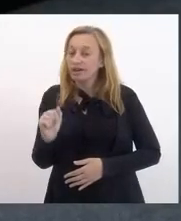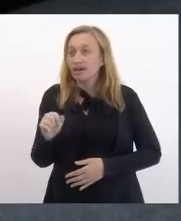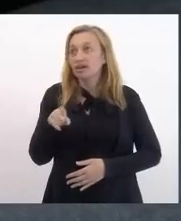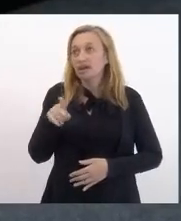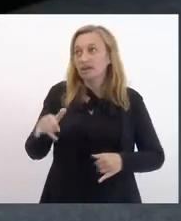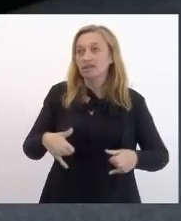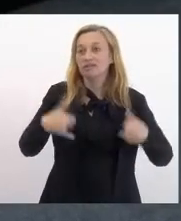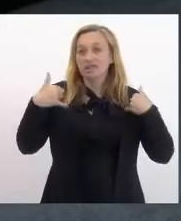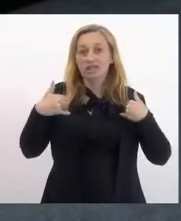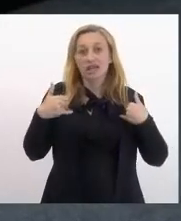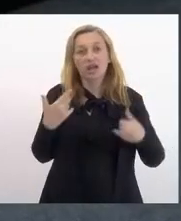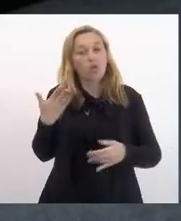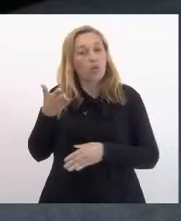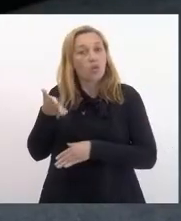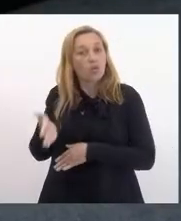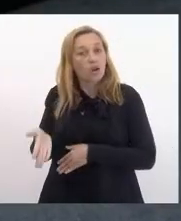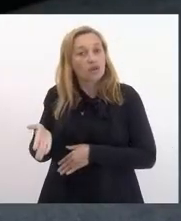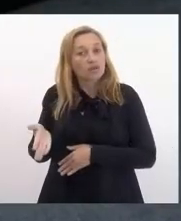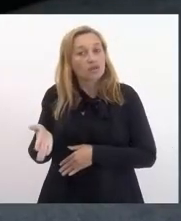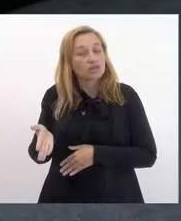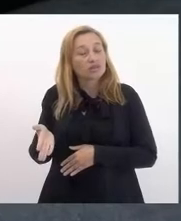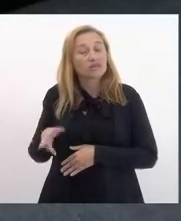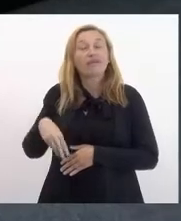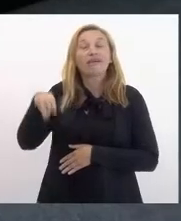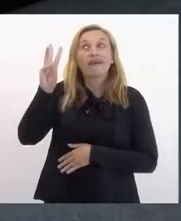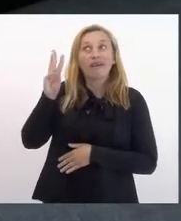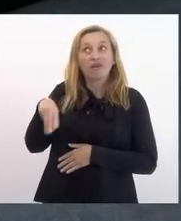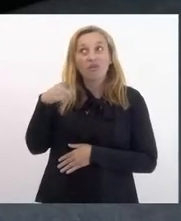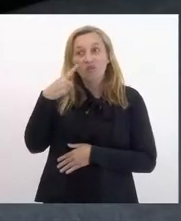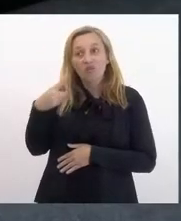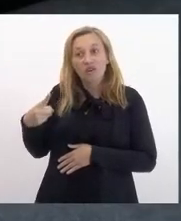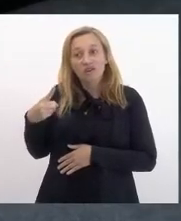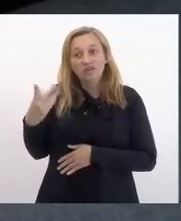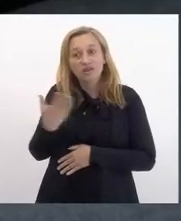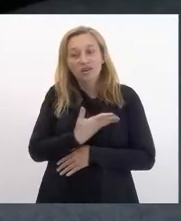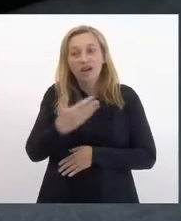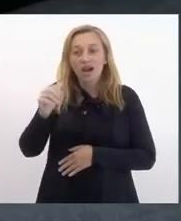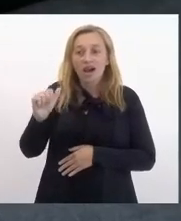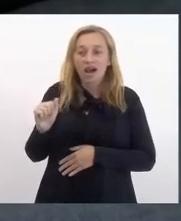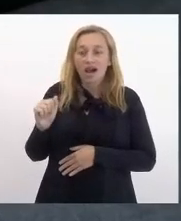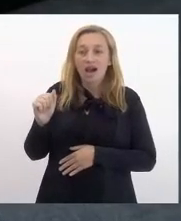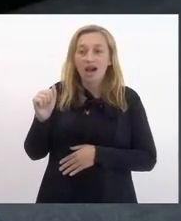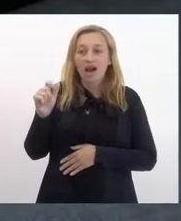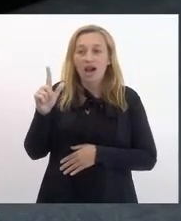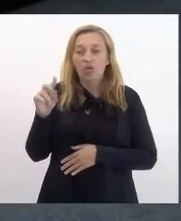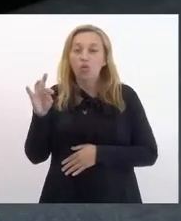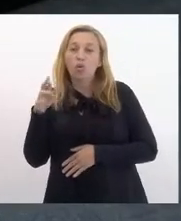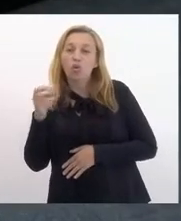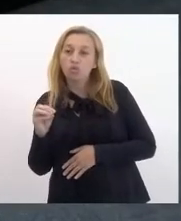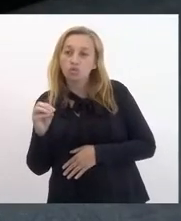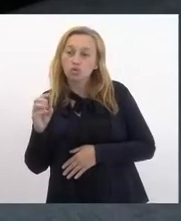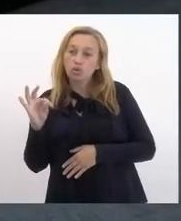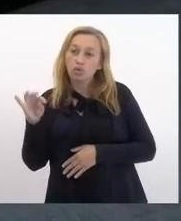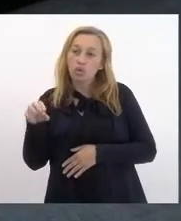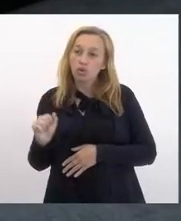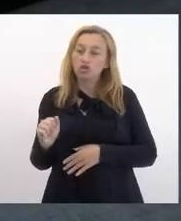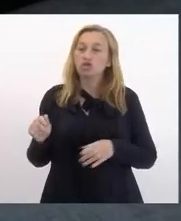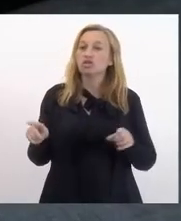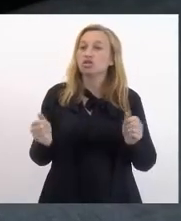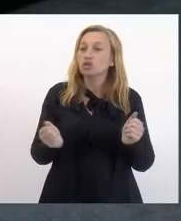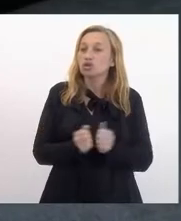eu entro e está quem? É o companheiro Haroldo Costa, acompanhado do